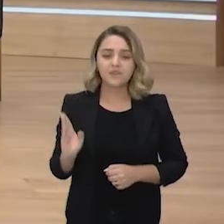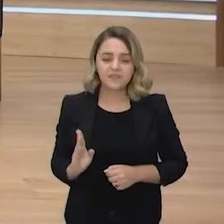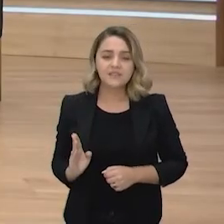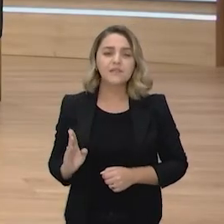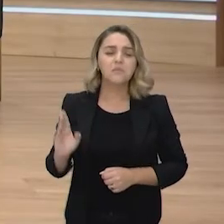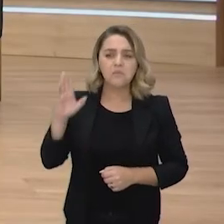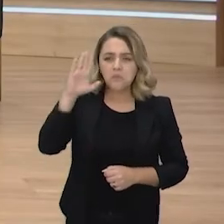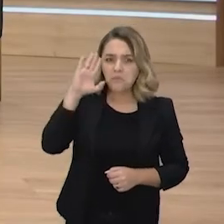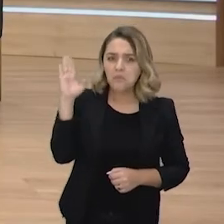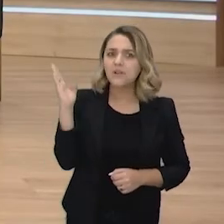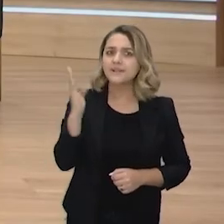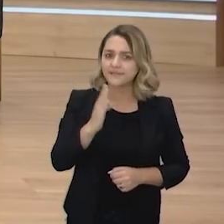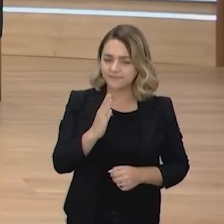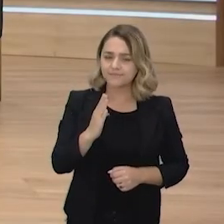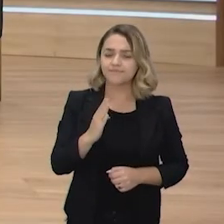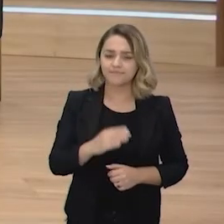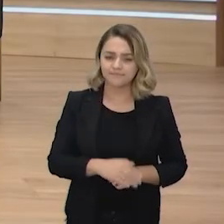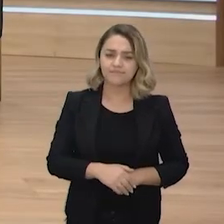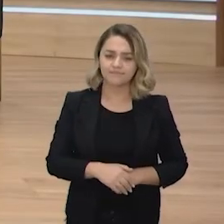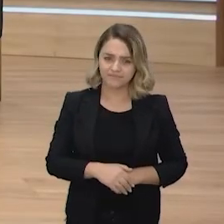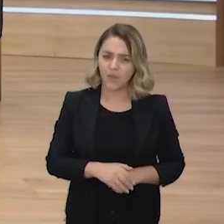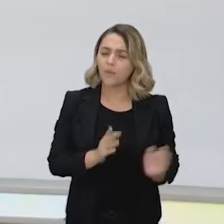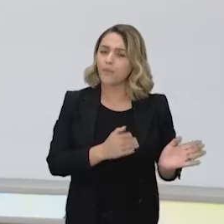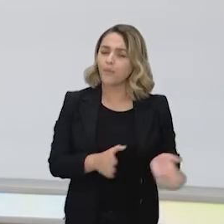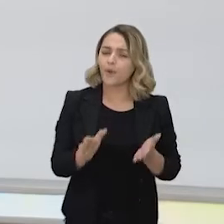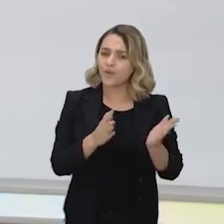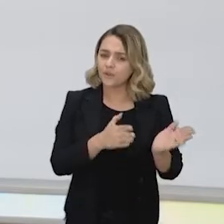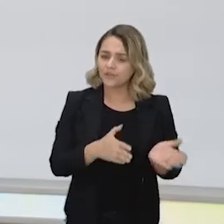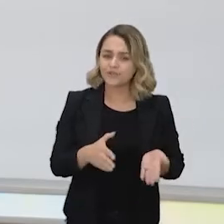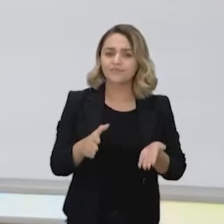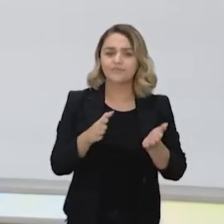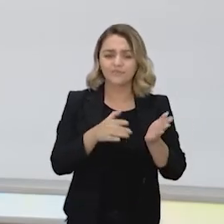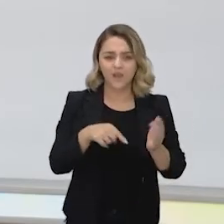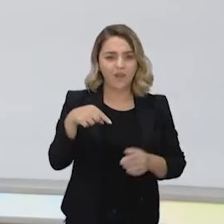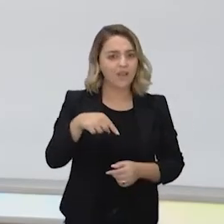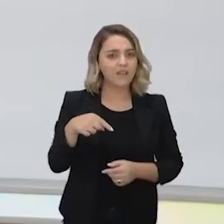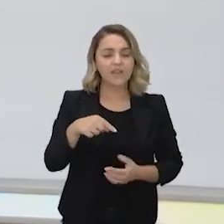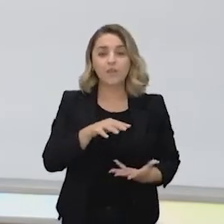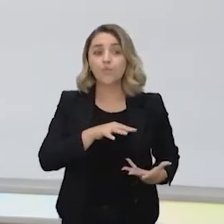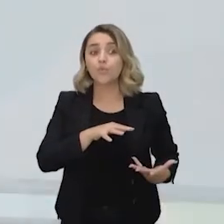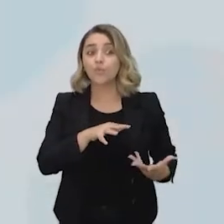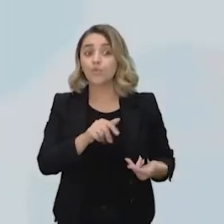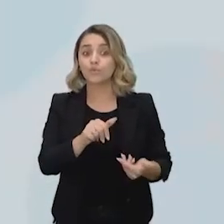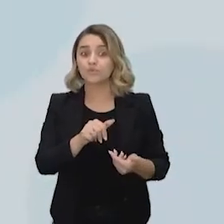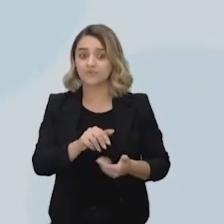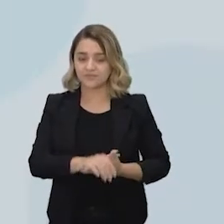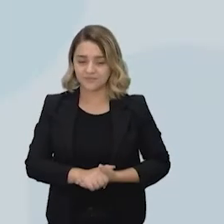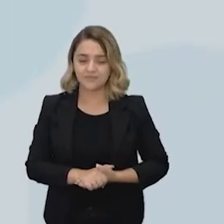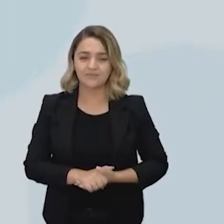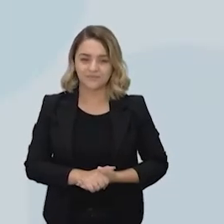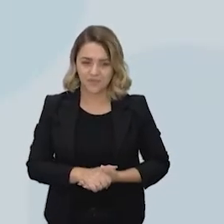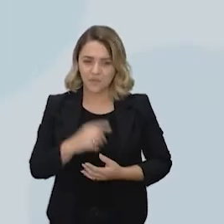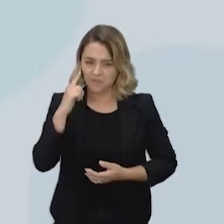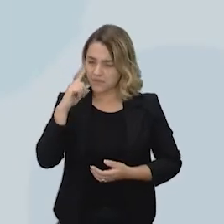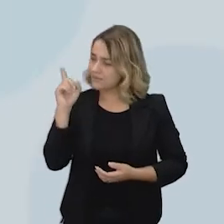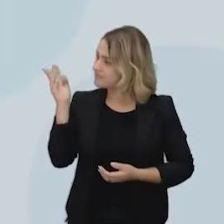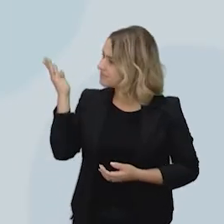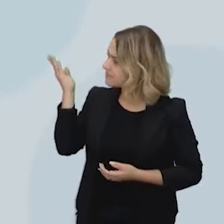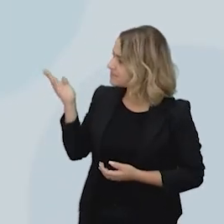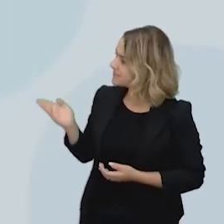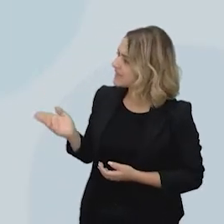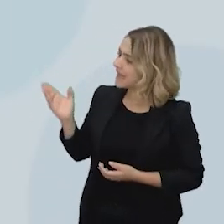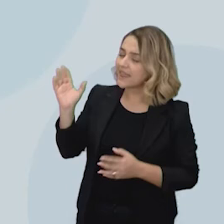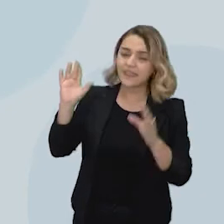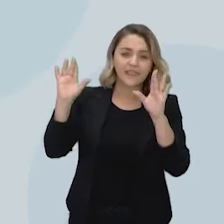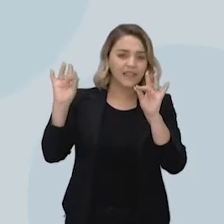dos principais, né, produtores de carvão vegetal no mundo, né? Então aqui só para mostrar o detalhe para vocês, isso